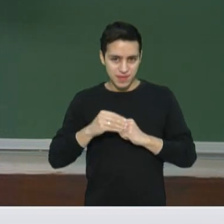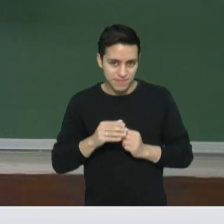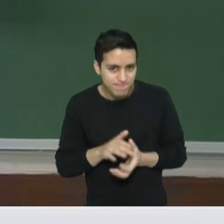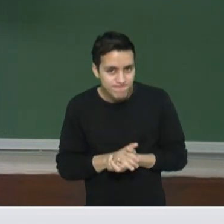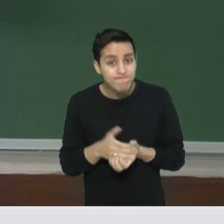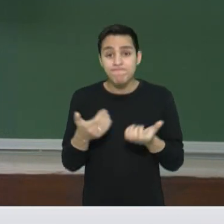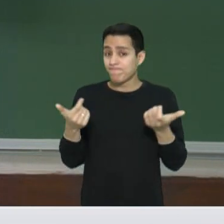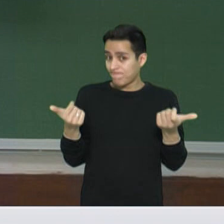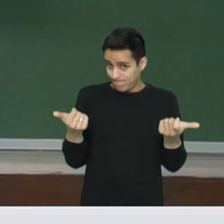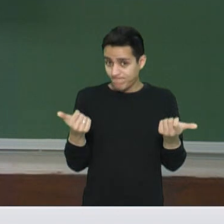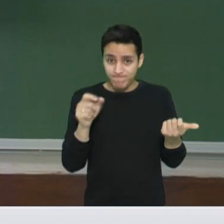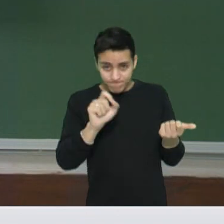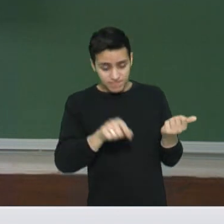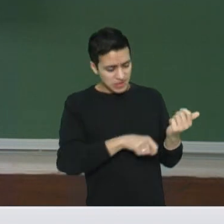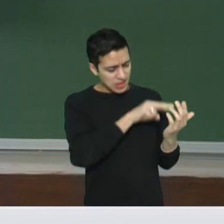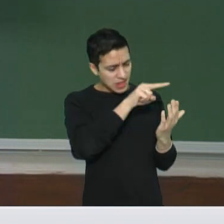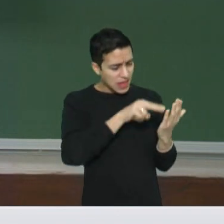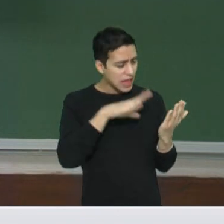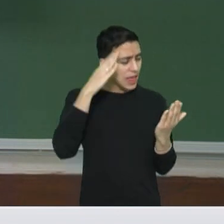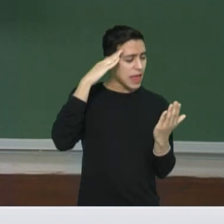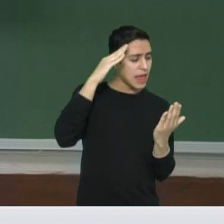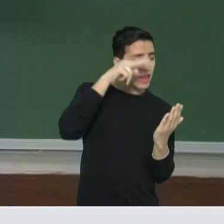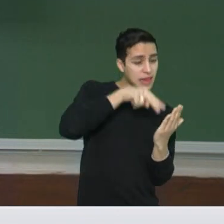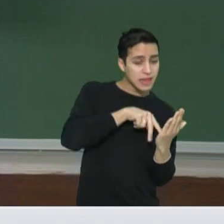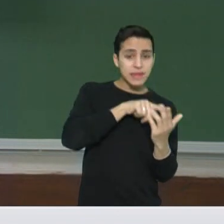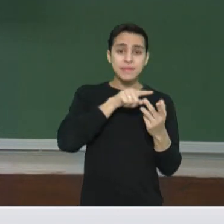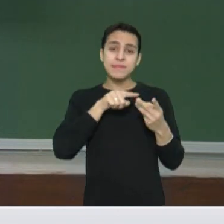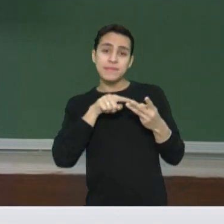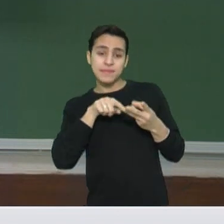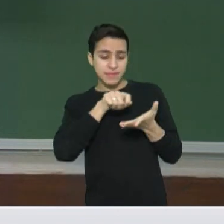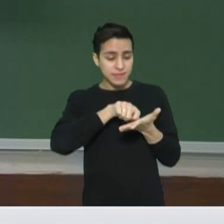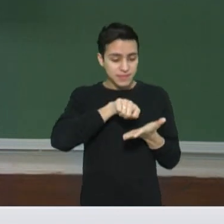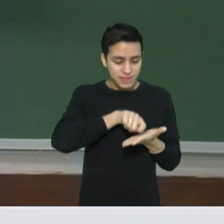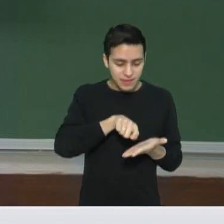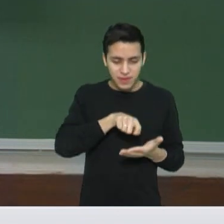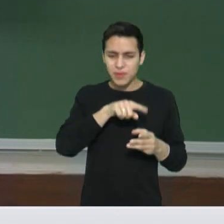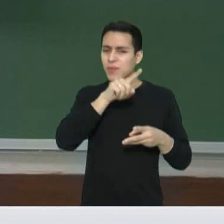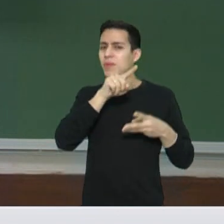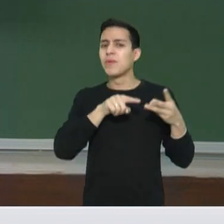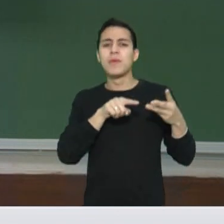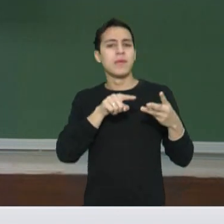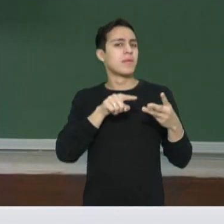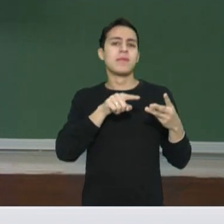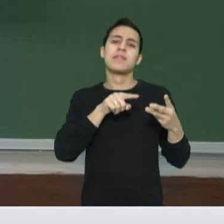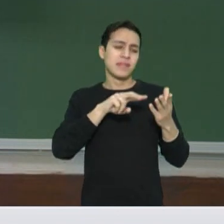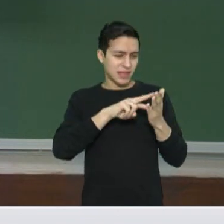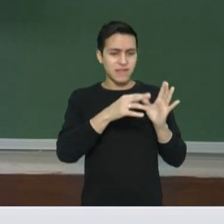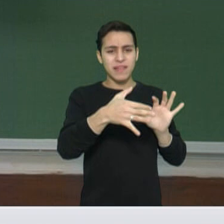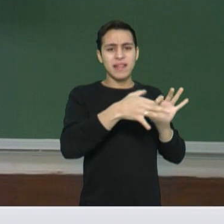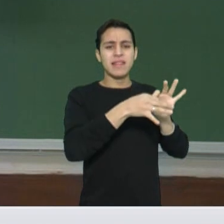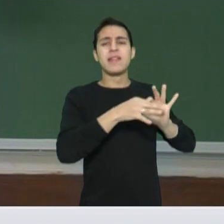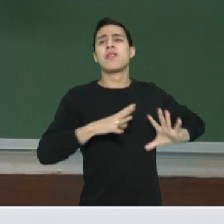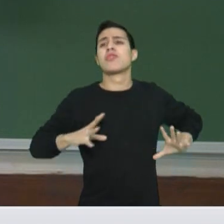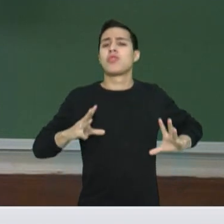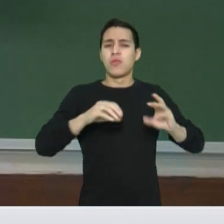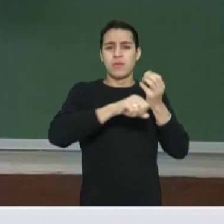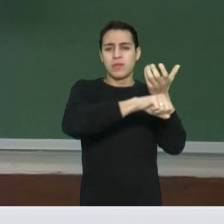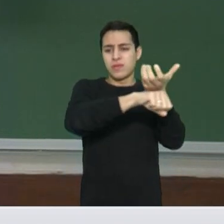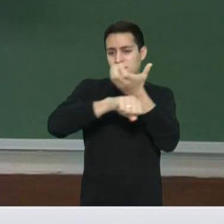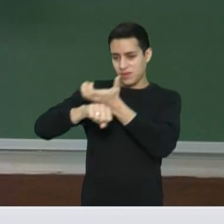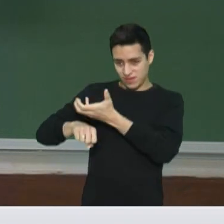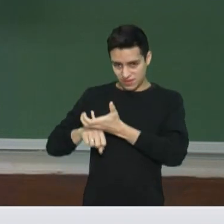que ler, interpretar e escrever pertencem a todas as matérias, todas